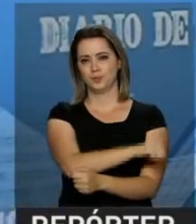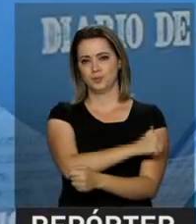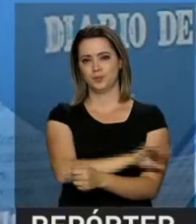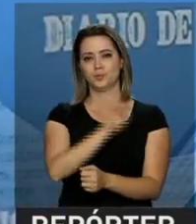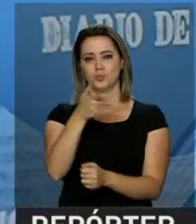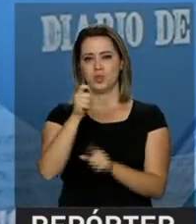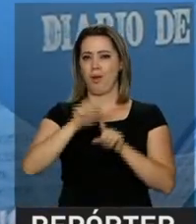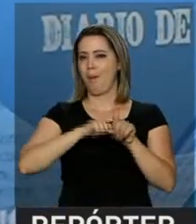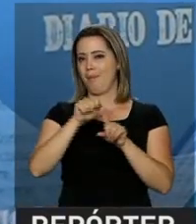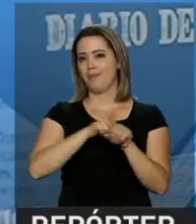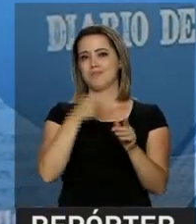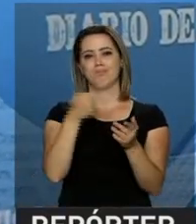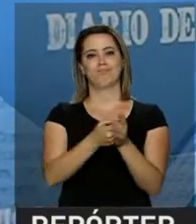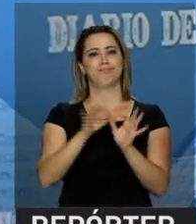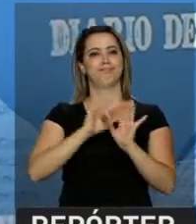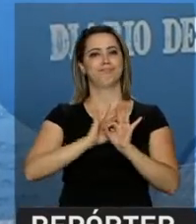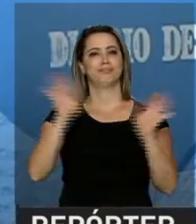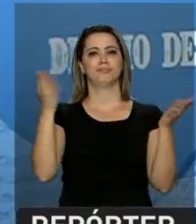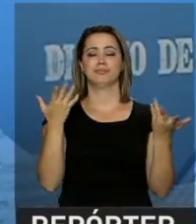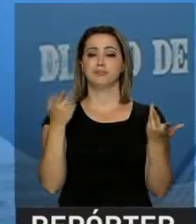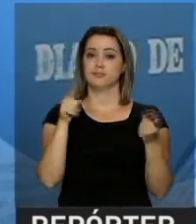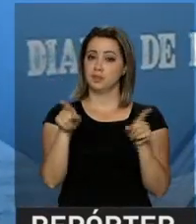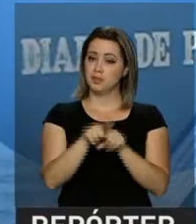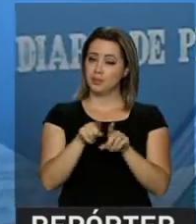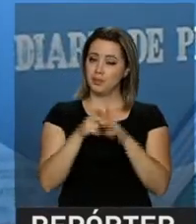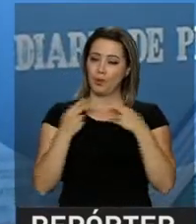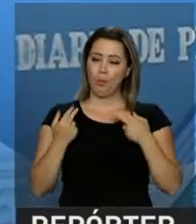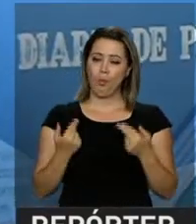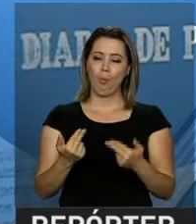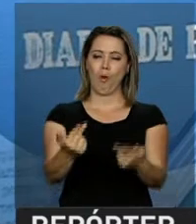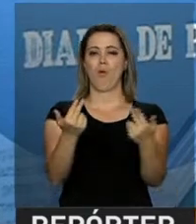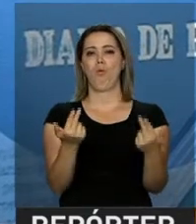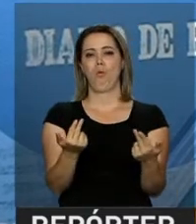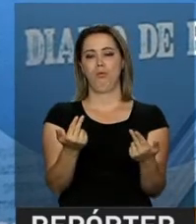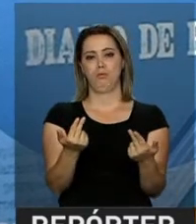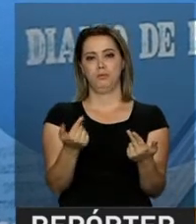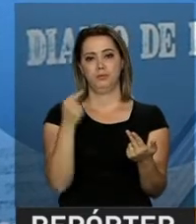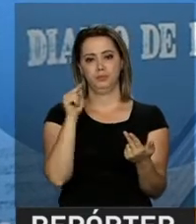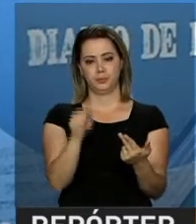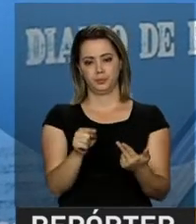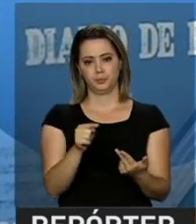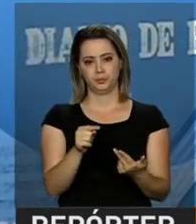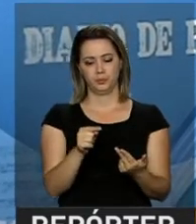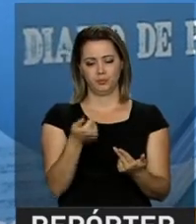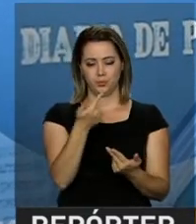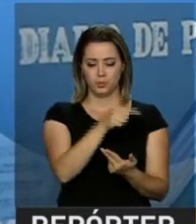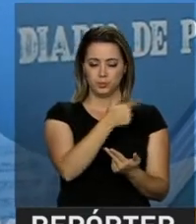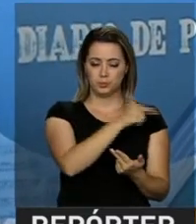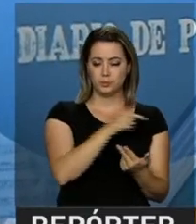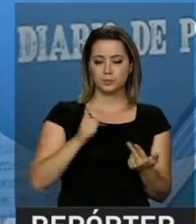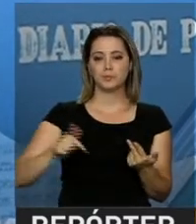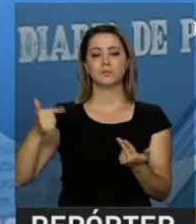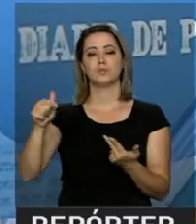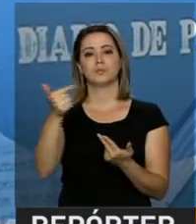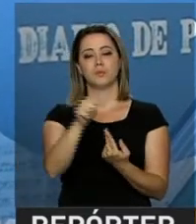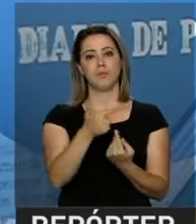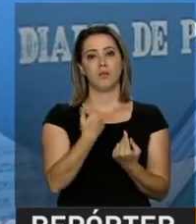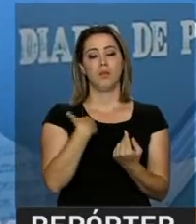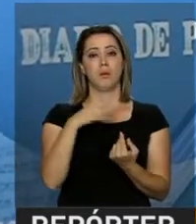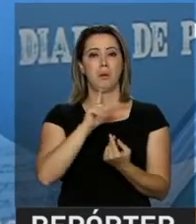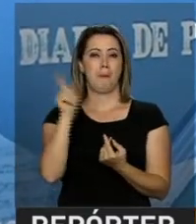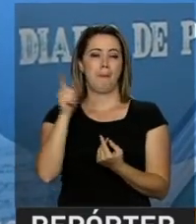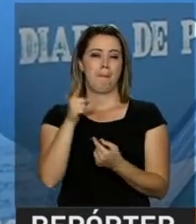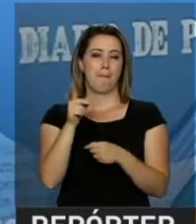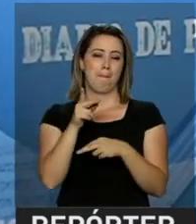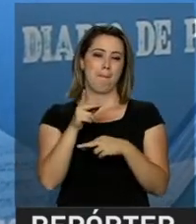alguns meses sem pagar benefícios e também passar por situações como se passou algum tempo alguns anos a grécia e